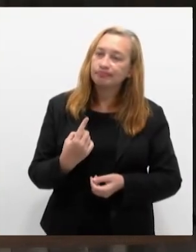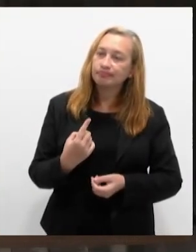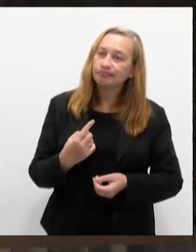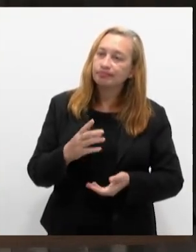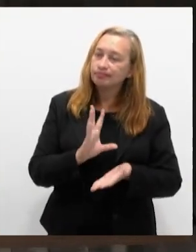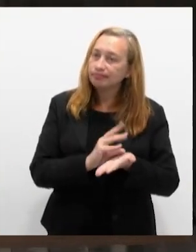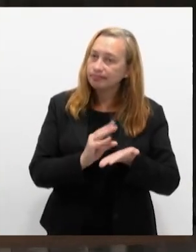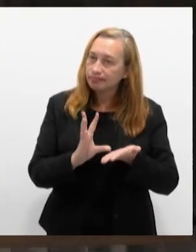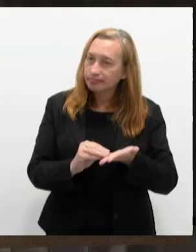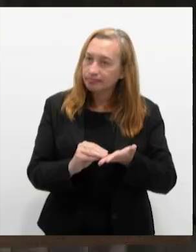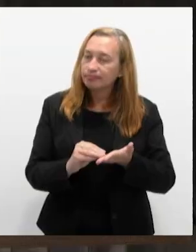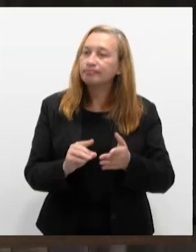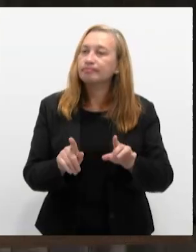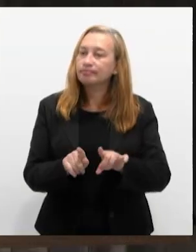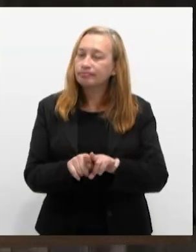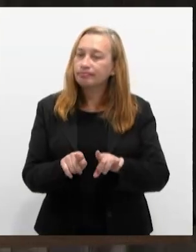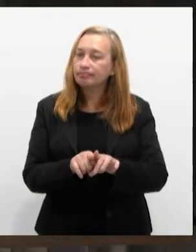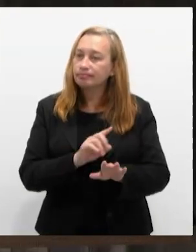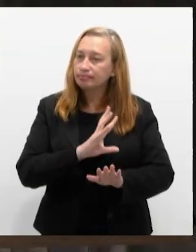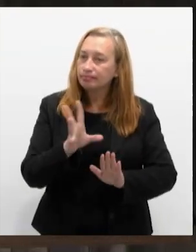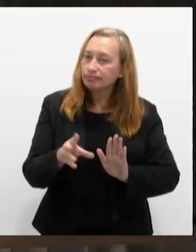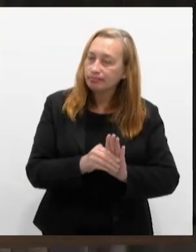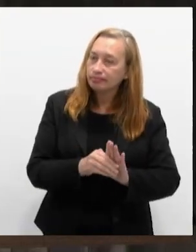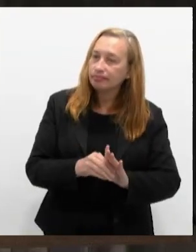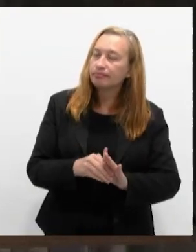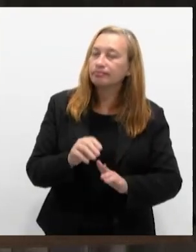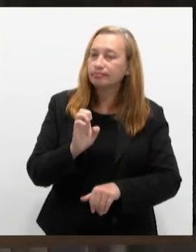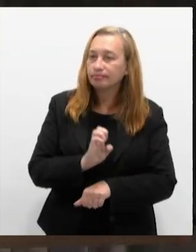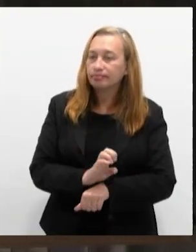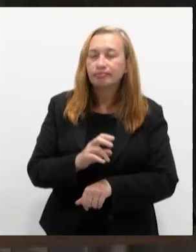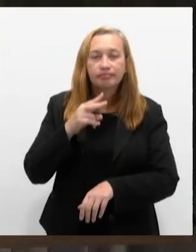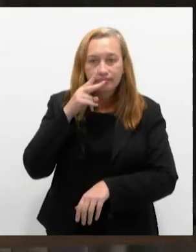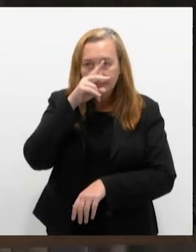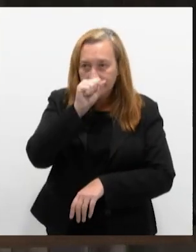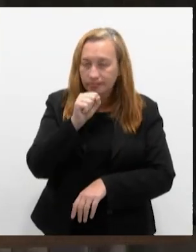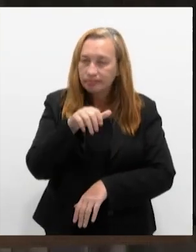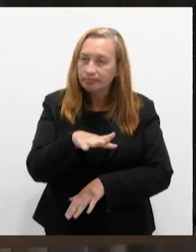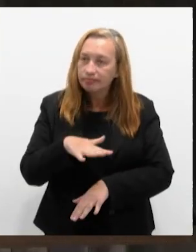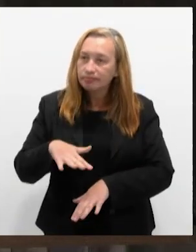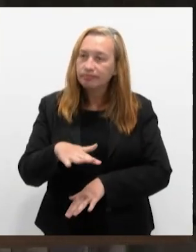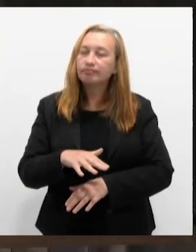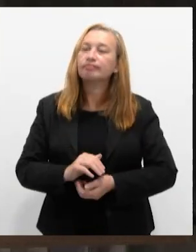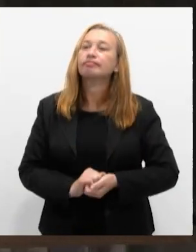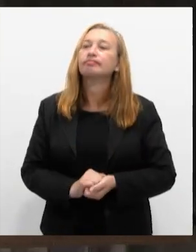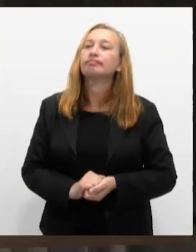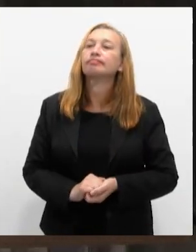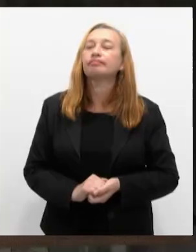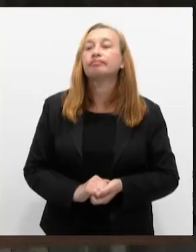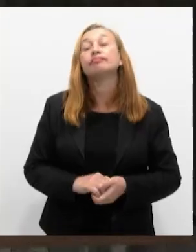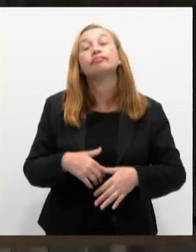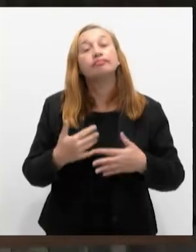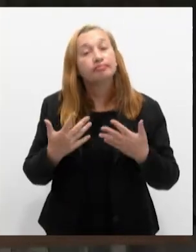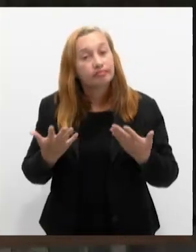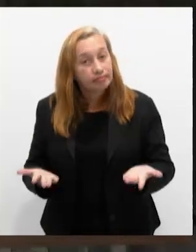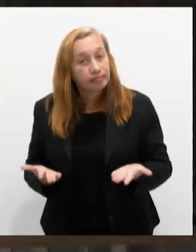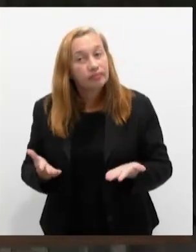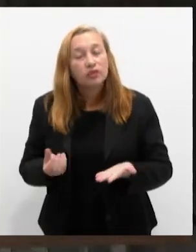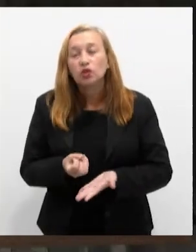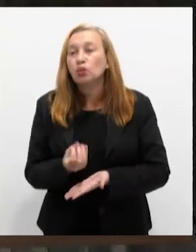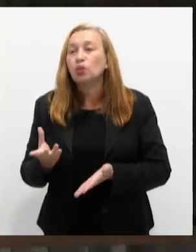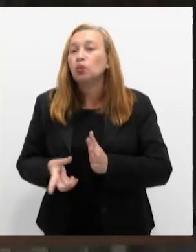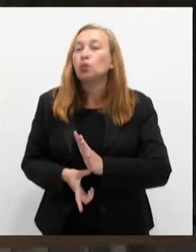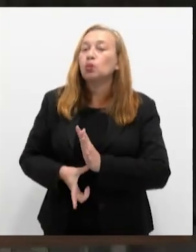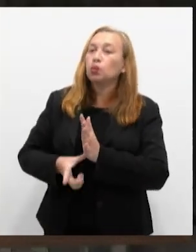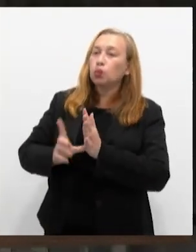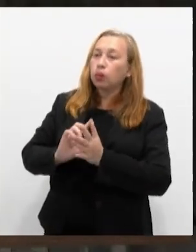transparentes emendas que temos aqui no estado, para fortalecer justamente essa pasta. Quer dizer, então, o quanto antes